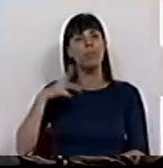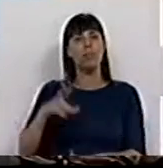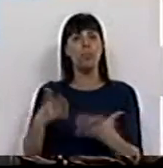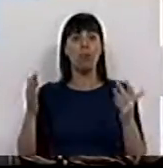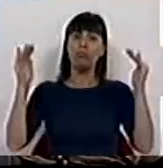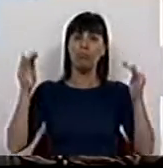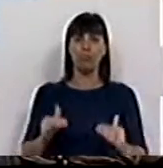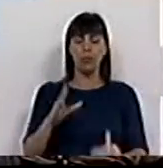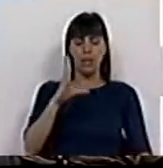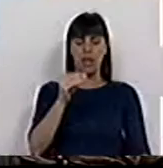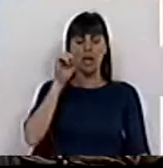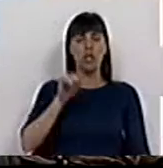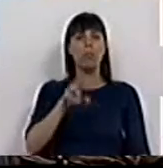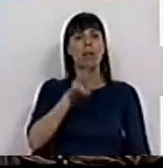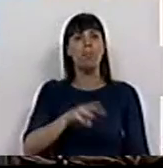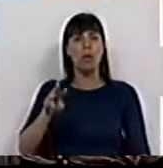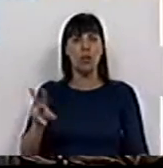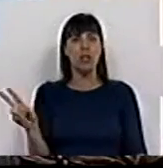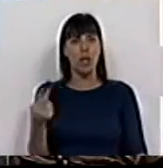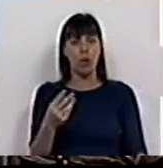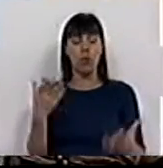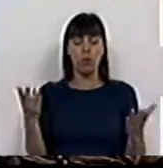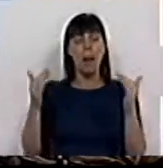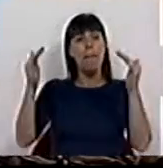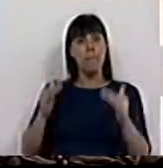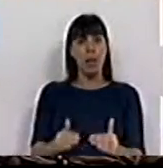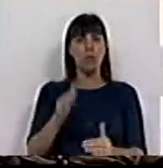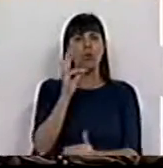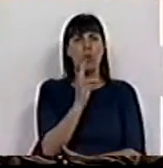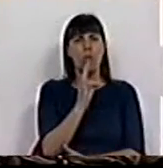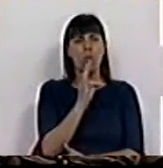Portugal diminuiu 10 mil milhões de euros. Há menos